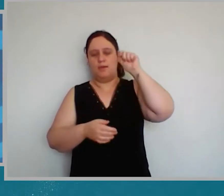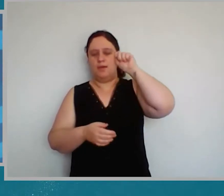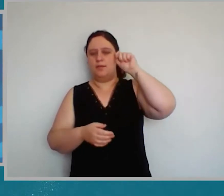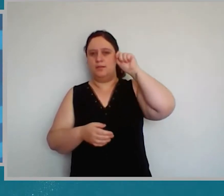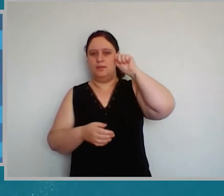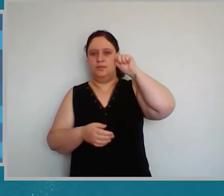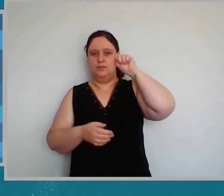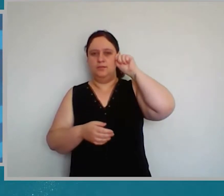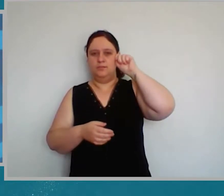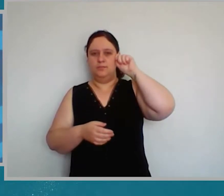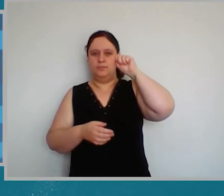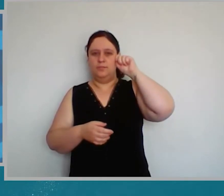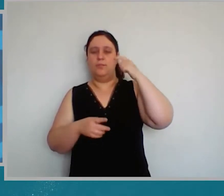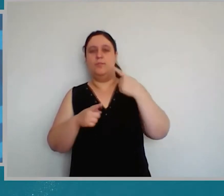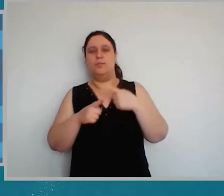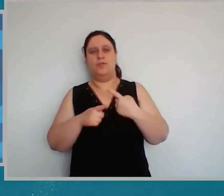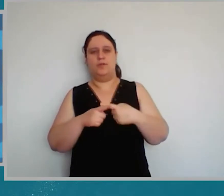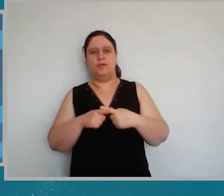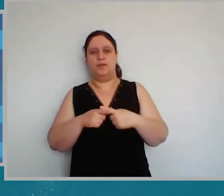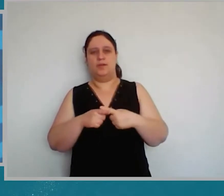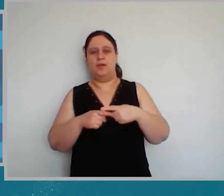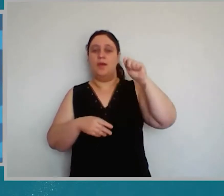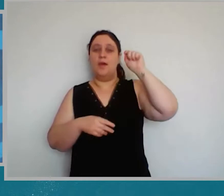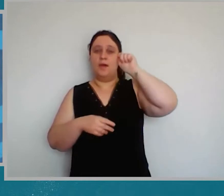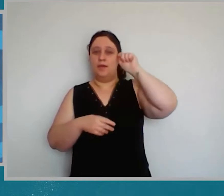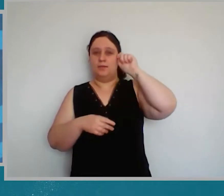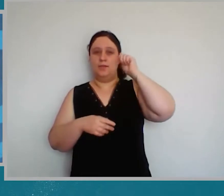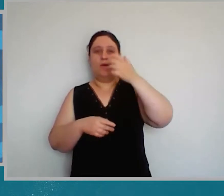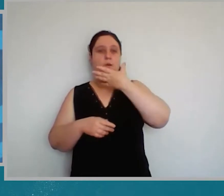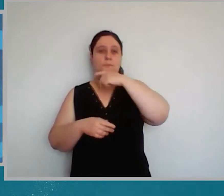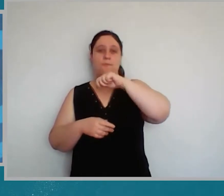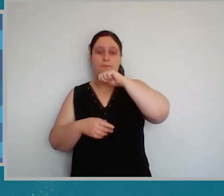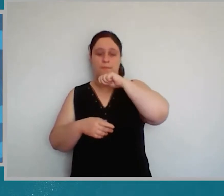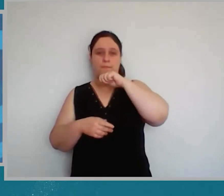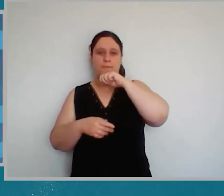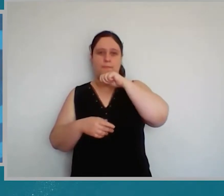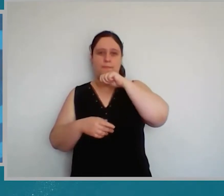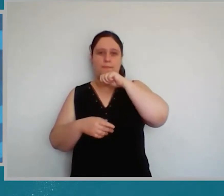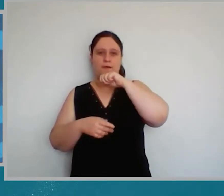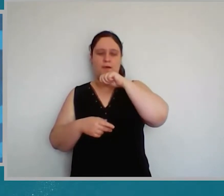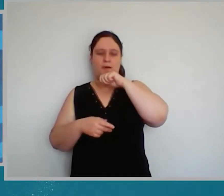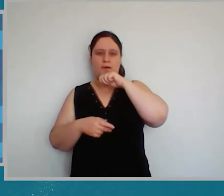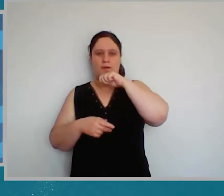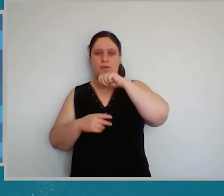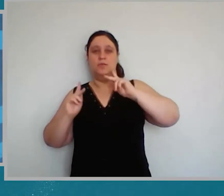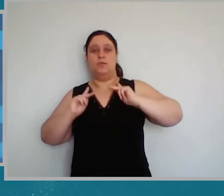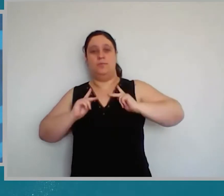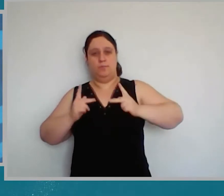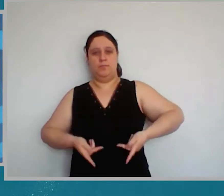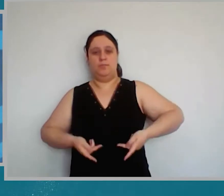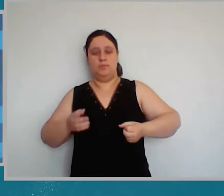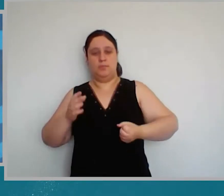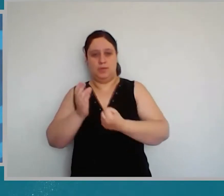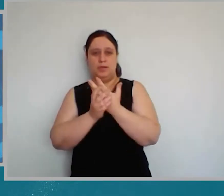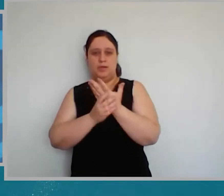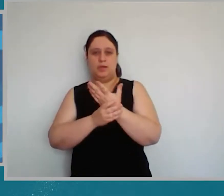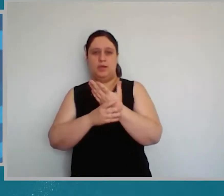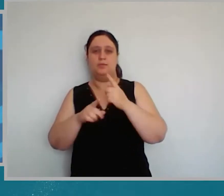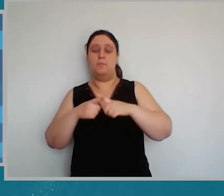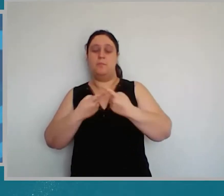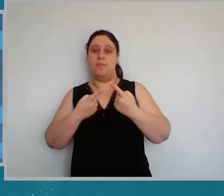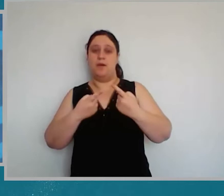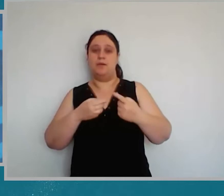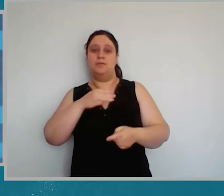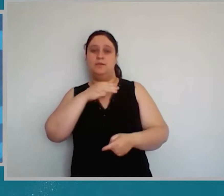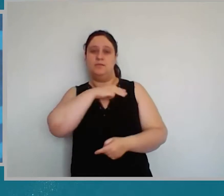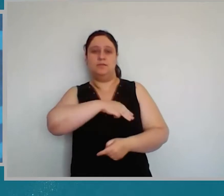Porque Adão é o pai da raça criada. Mas a genealogia de Mateus